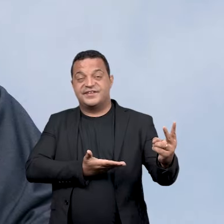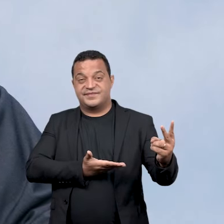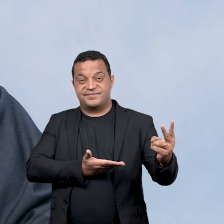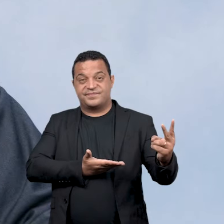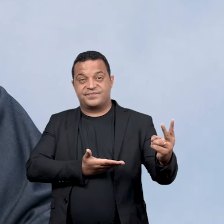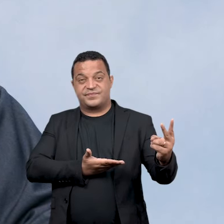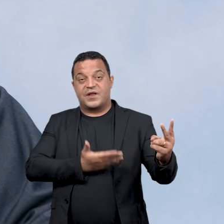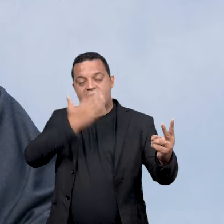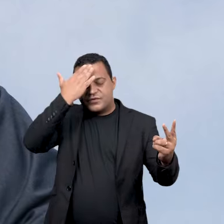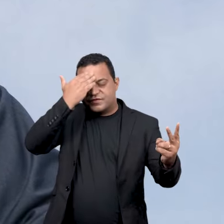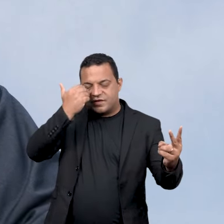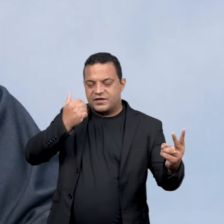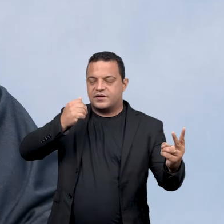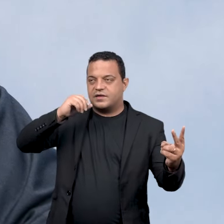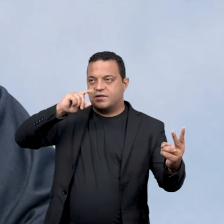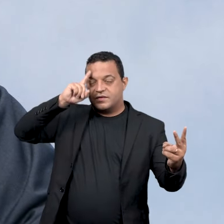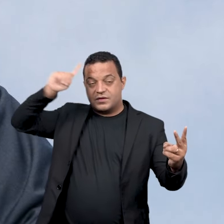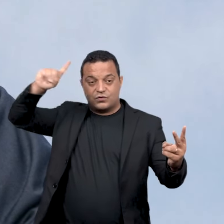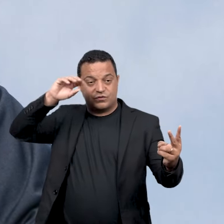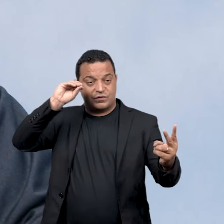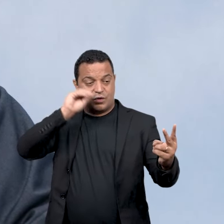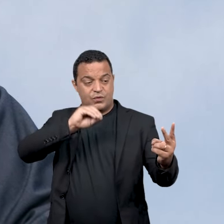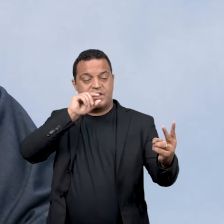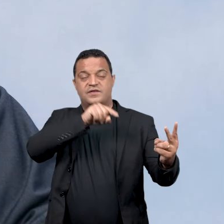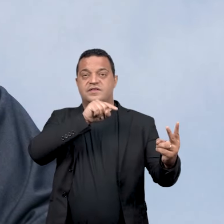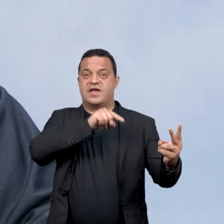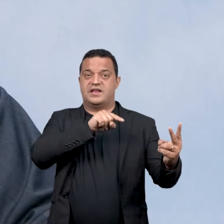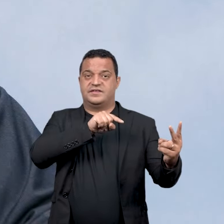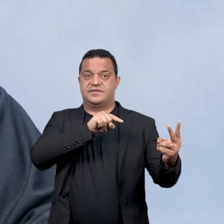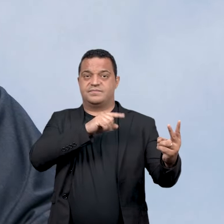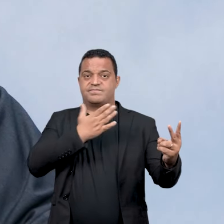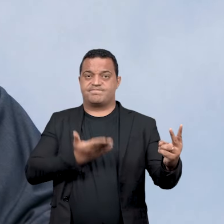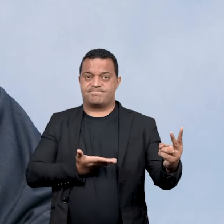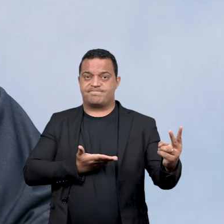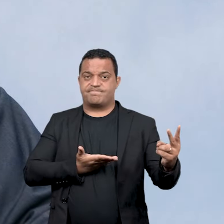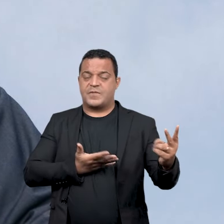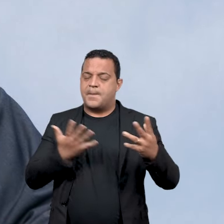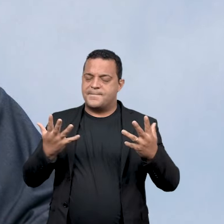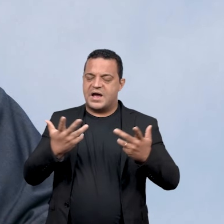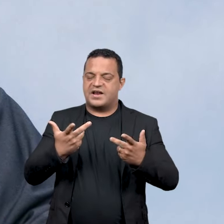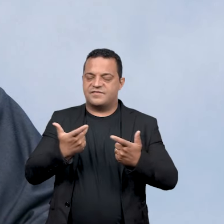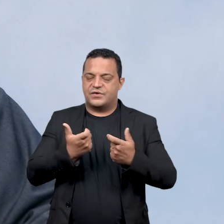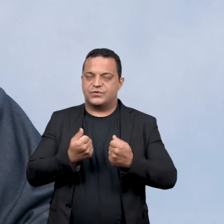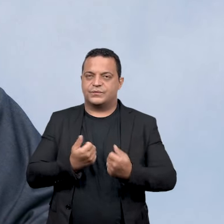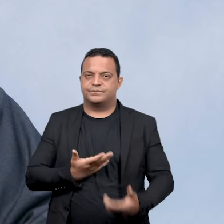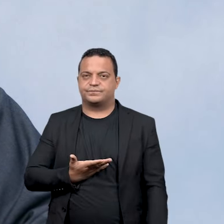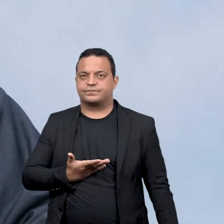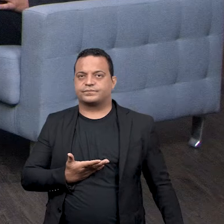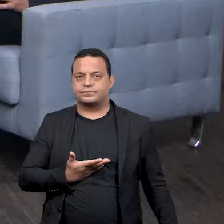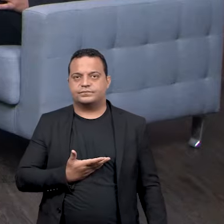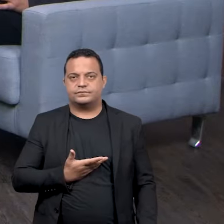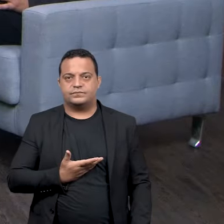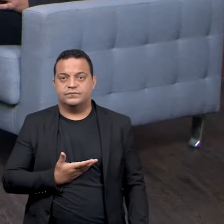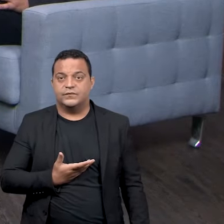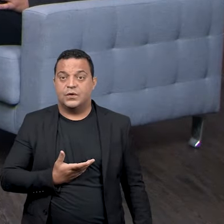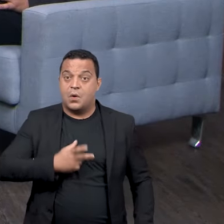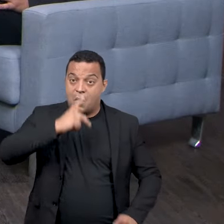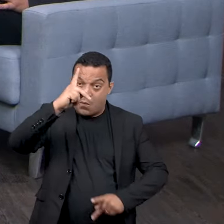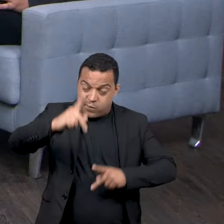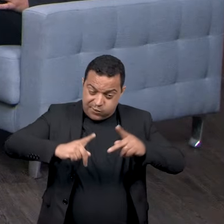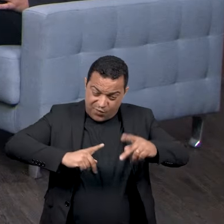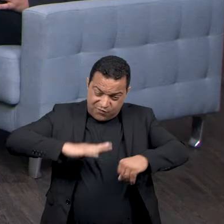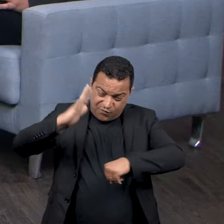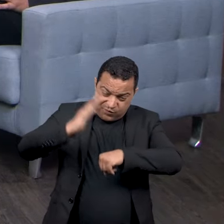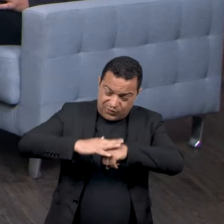das vivências delas e de saber que é a mão do Senhor que tem sustentado o nosso povo. Isso é maravilhoso. Glória a Deus.